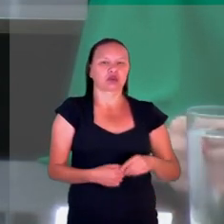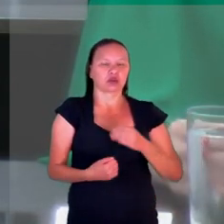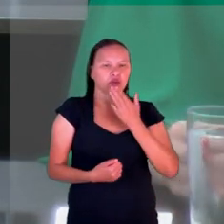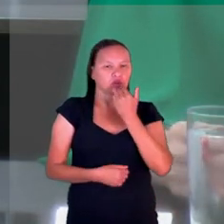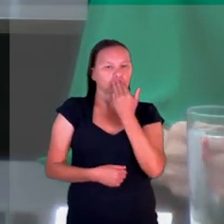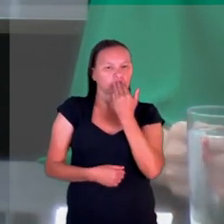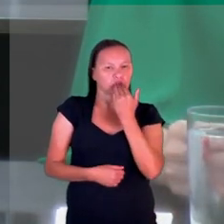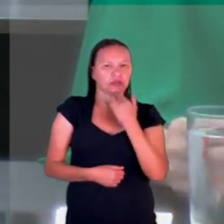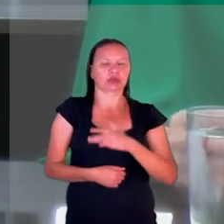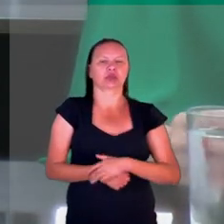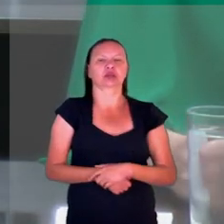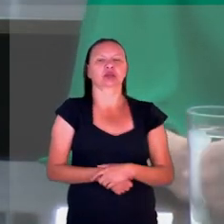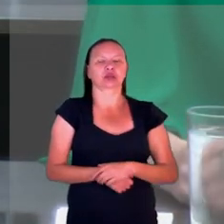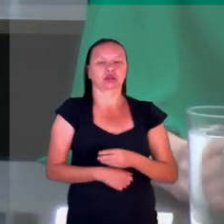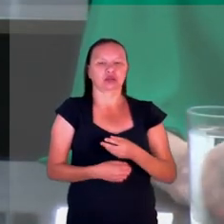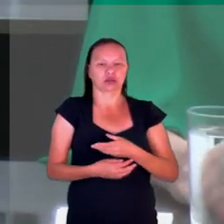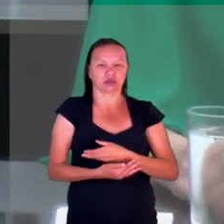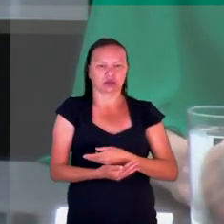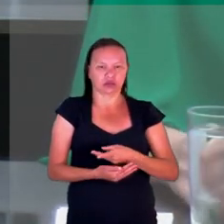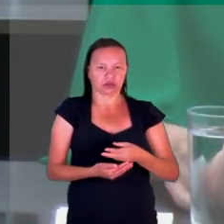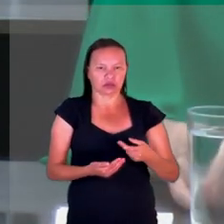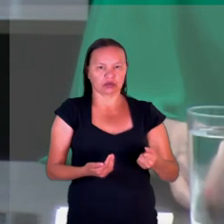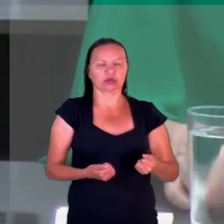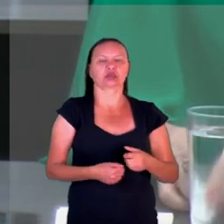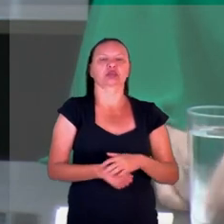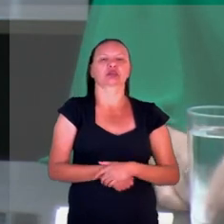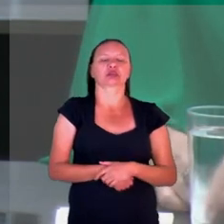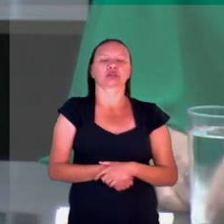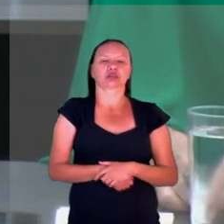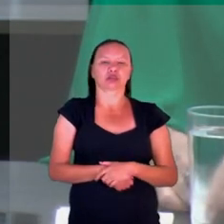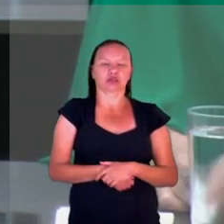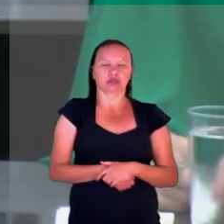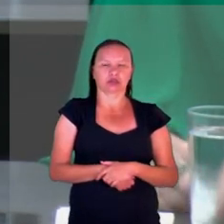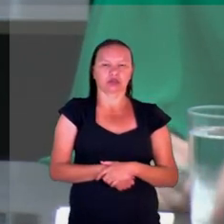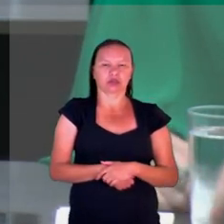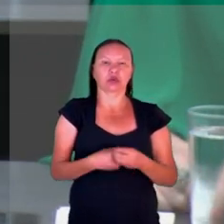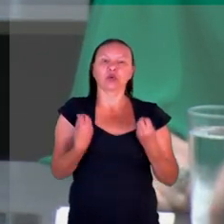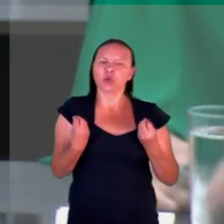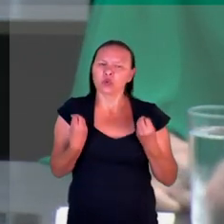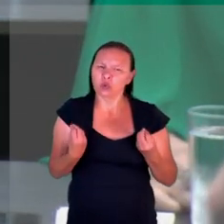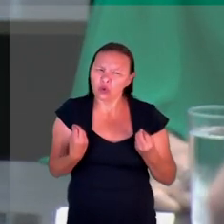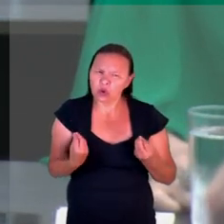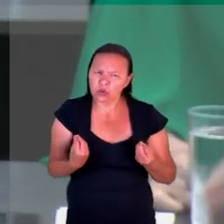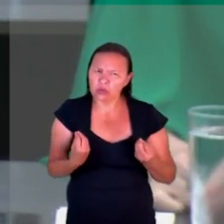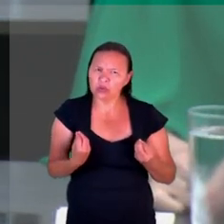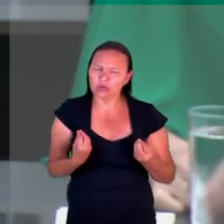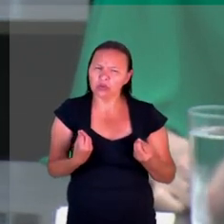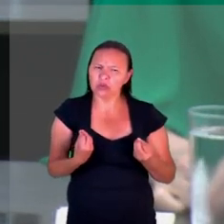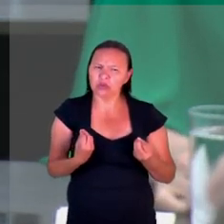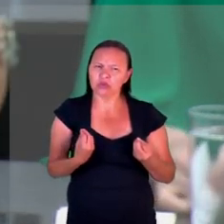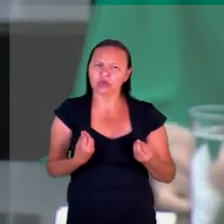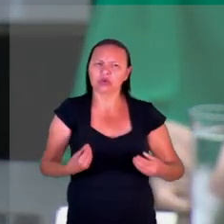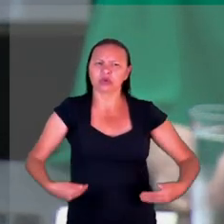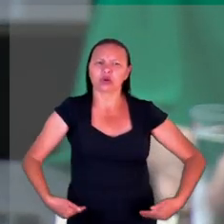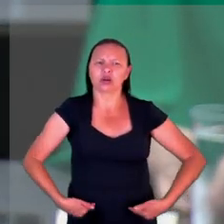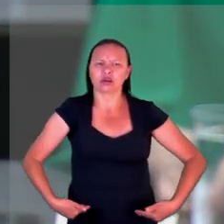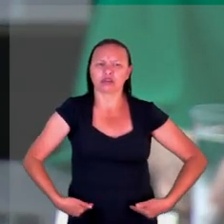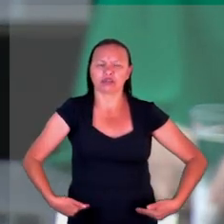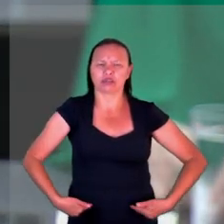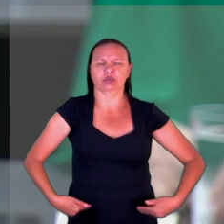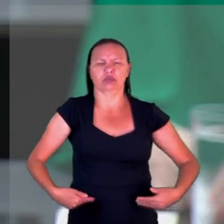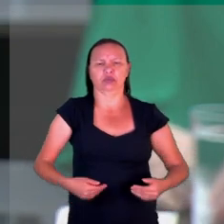a a compreensão das pessoas sobre como saciar a fome né O que o que é que